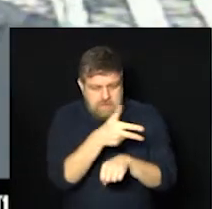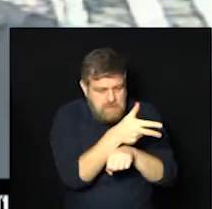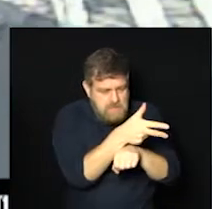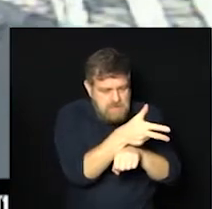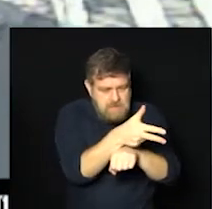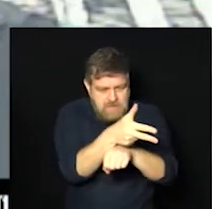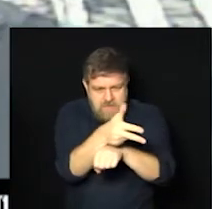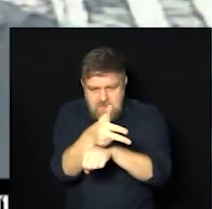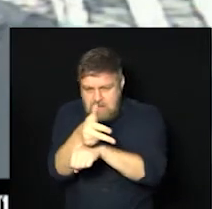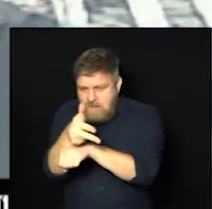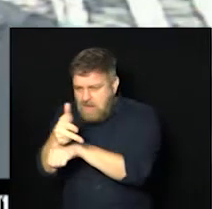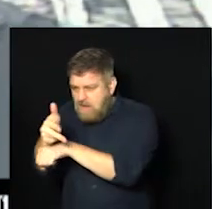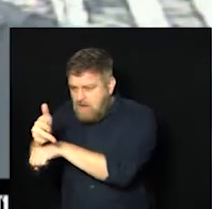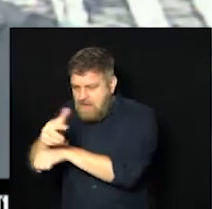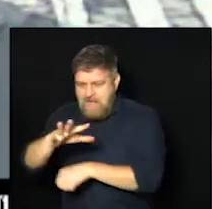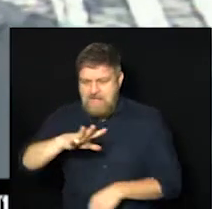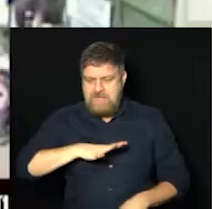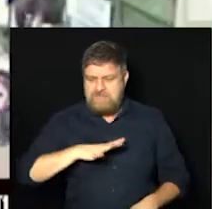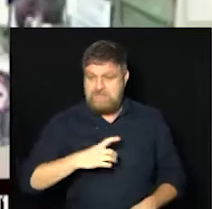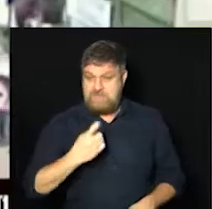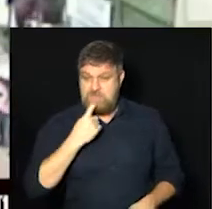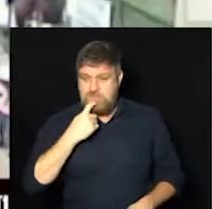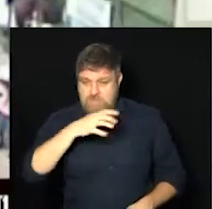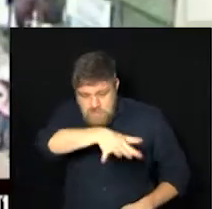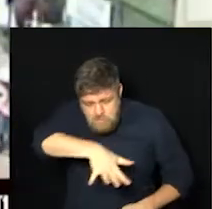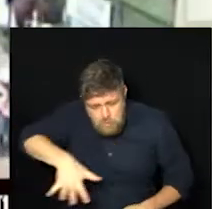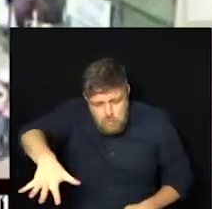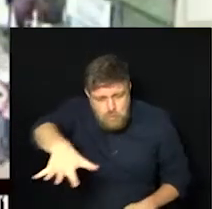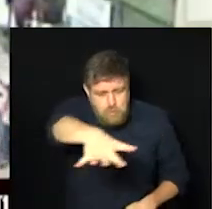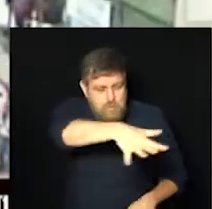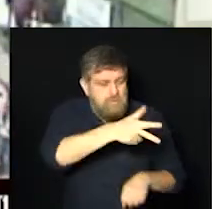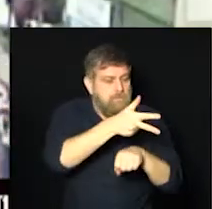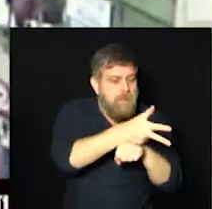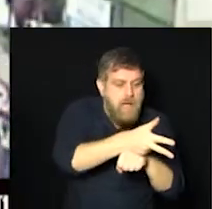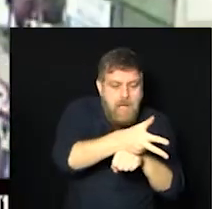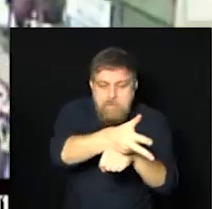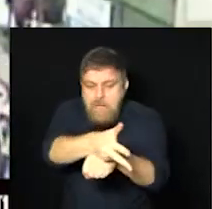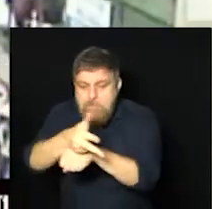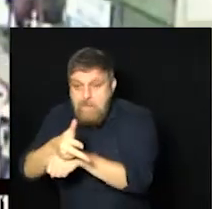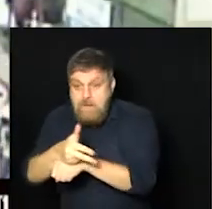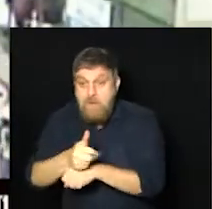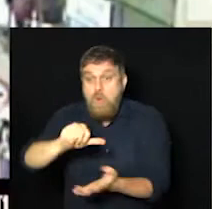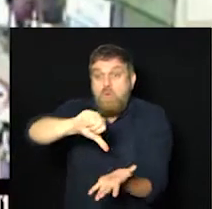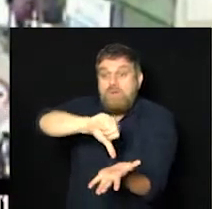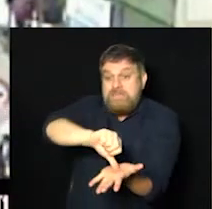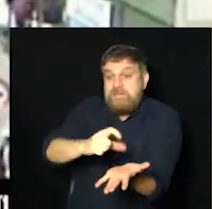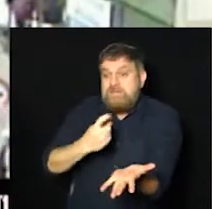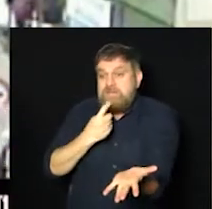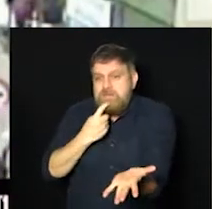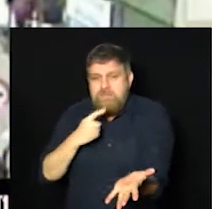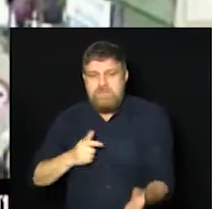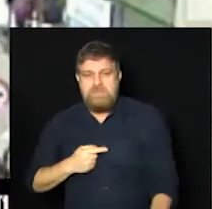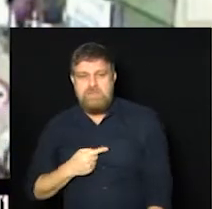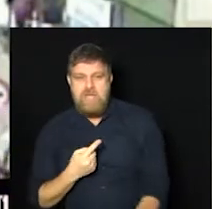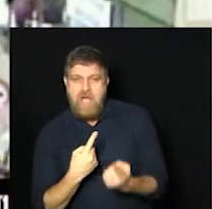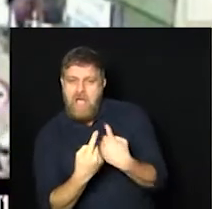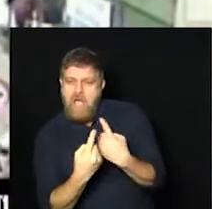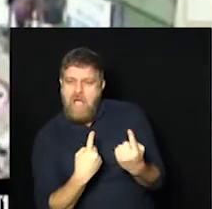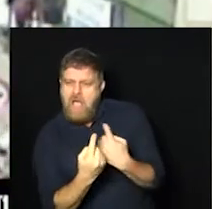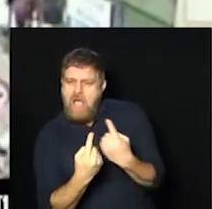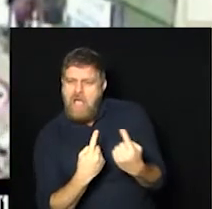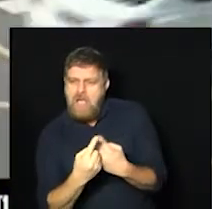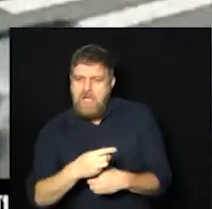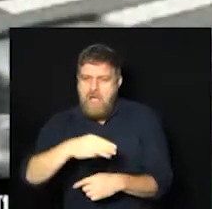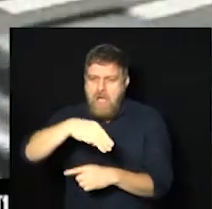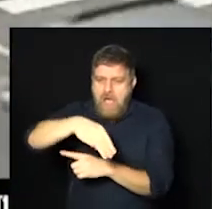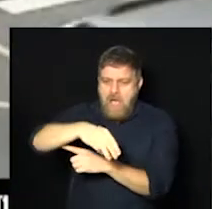lentes da Sincamp, a central integrada de monitoramento. Estamos vendo o centro da cidade. Moraes Salles, ali pertinho